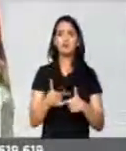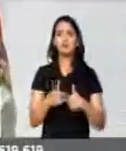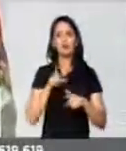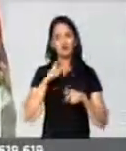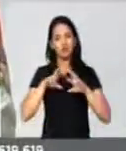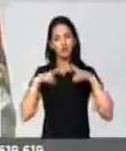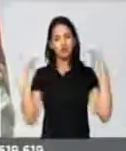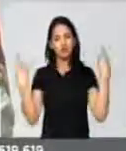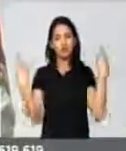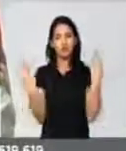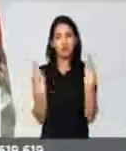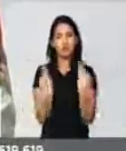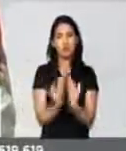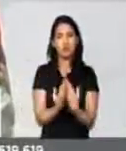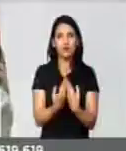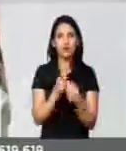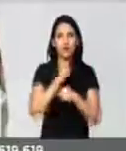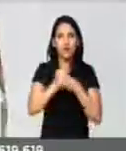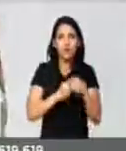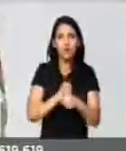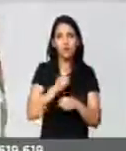ali, como faz anualmente.